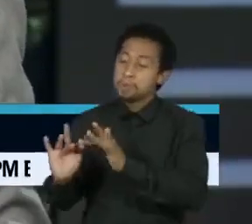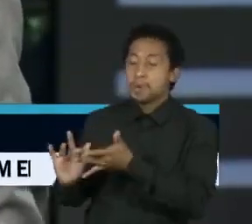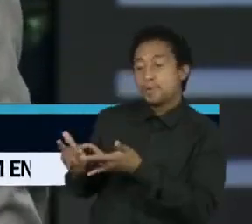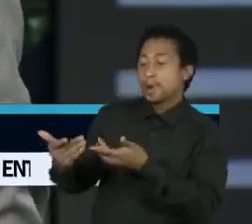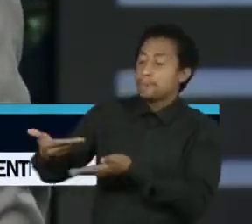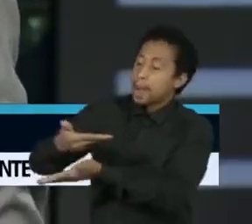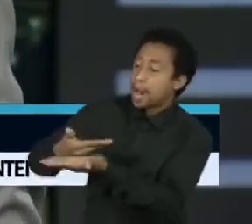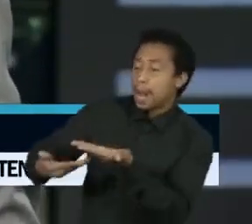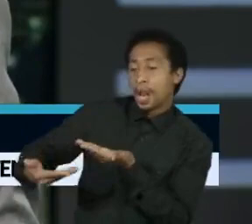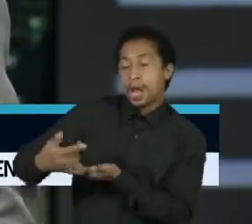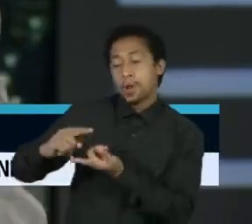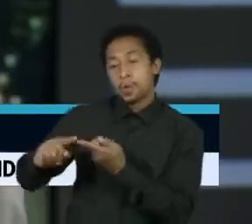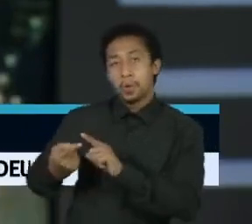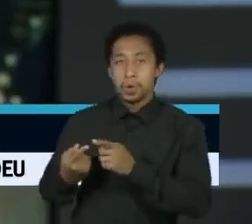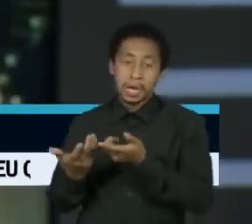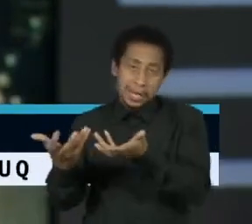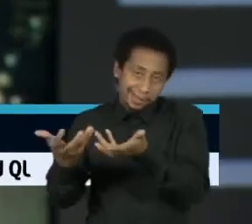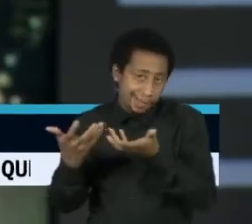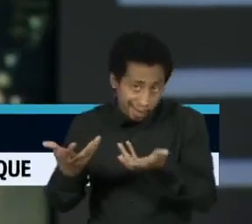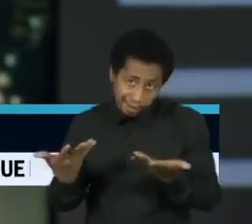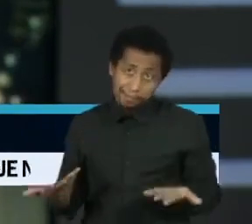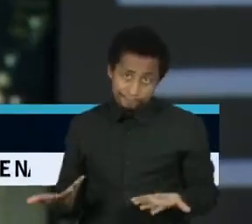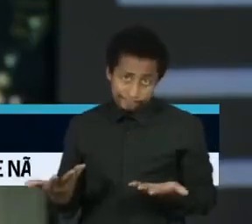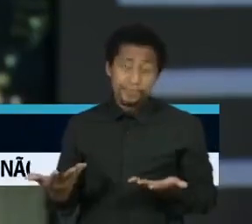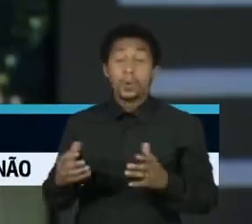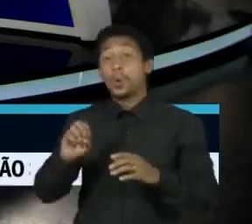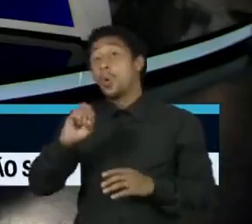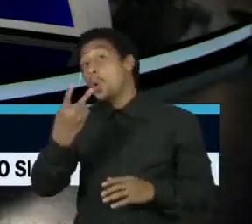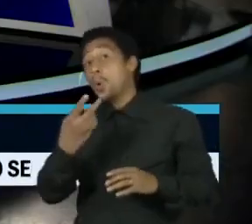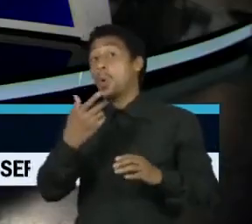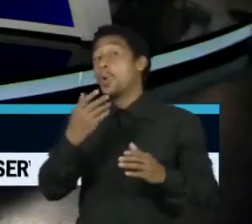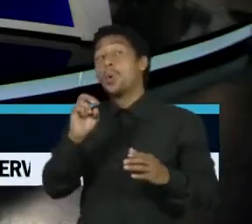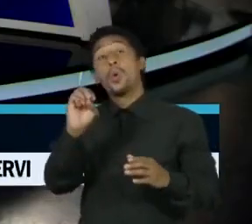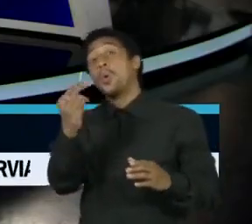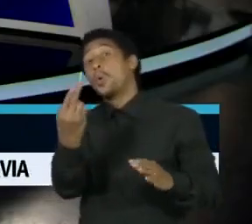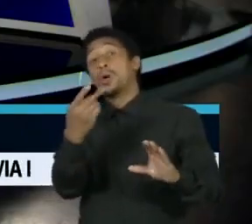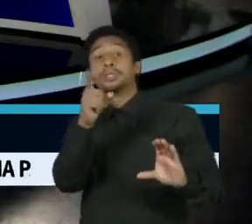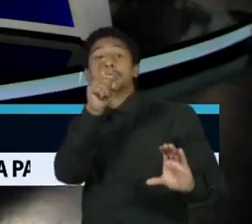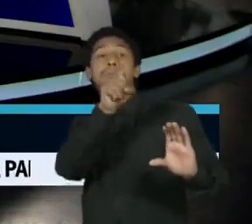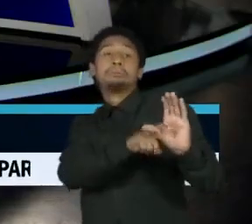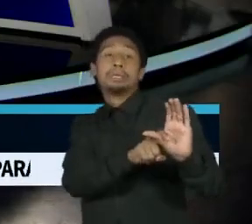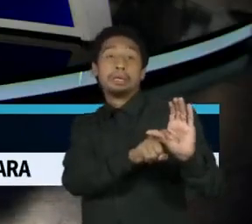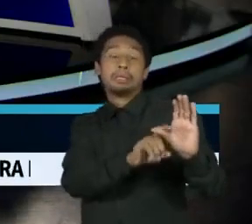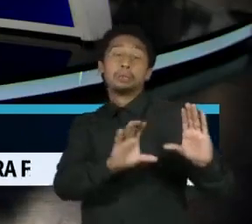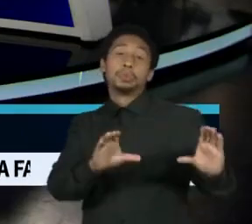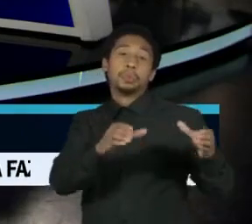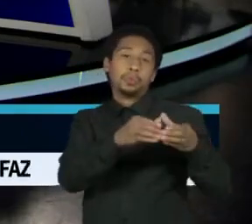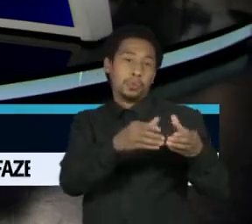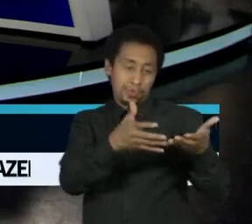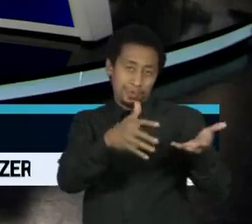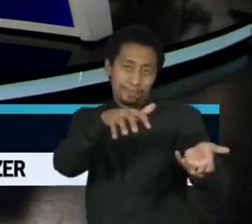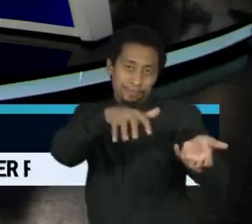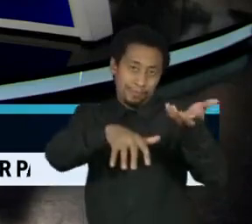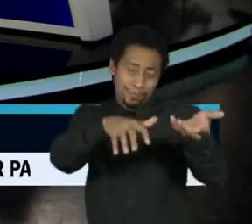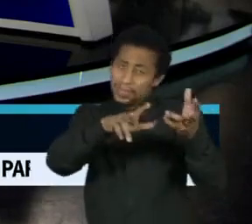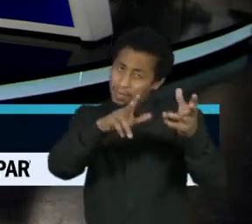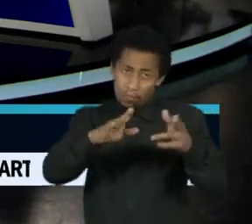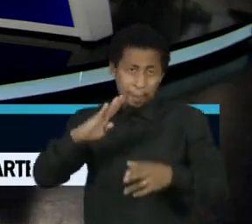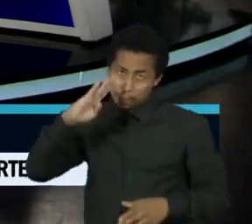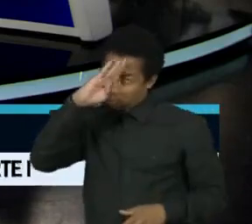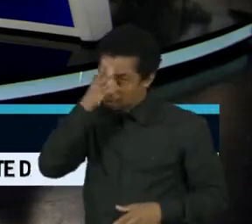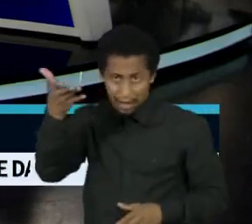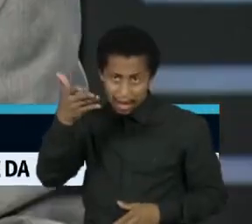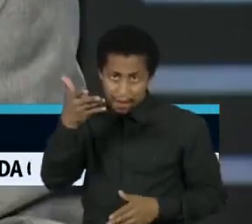fisiológica, inclusive no legislativo, ou ficar dependente do legislativo, como Bolsonaro em relação ao Centrão e quase todo mundo em relação ao